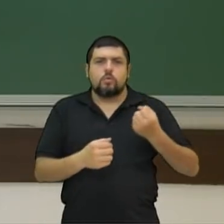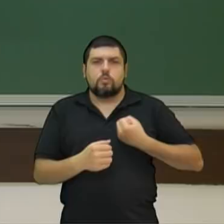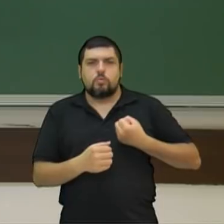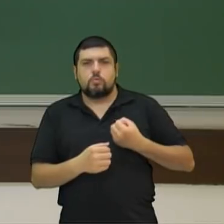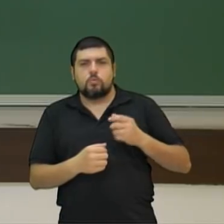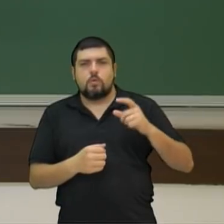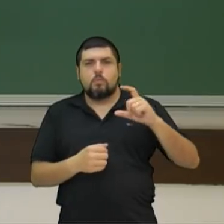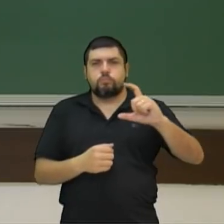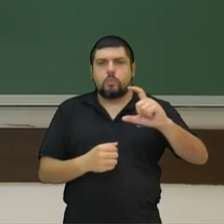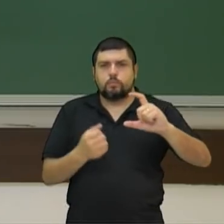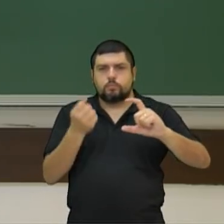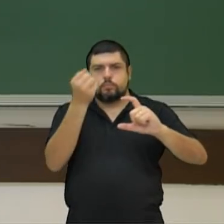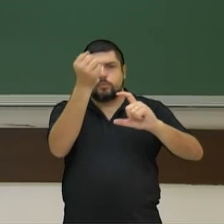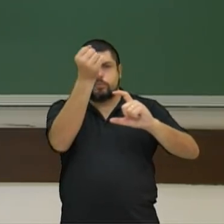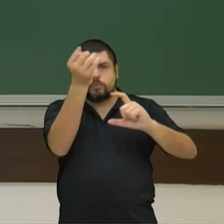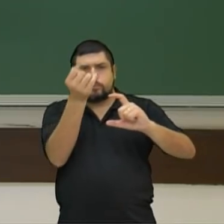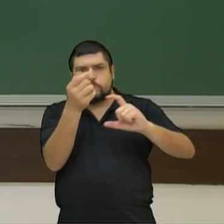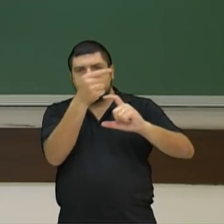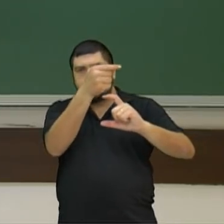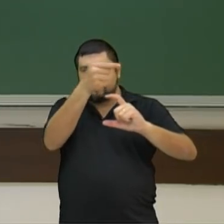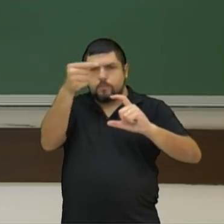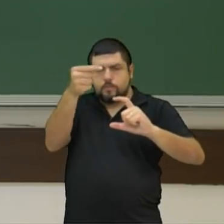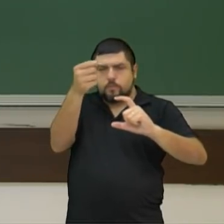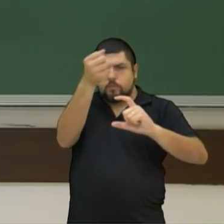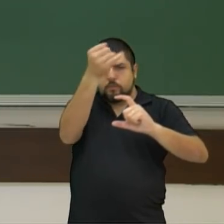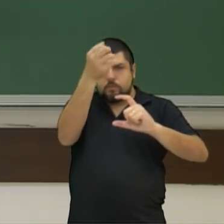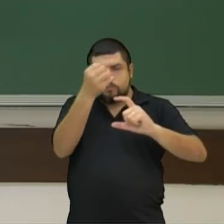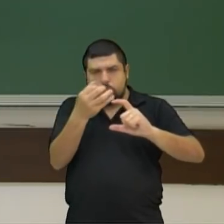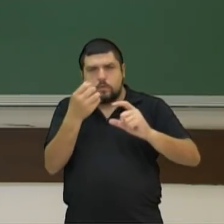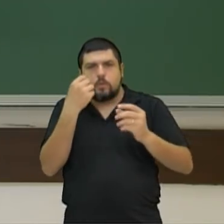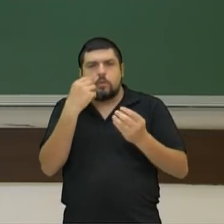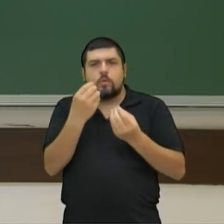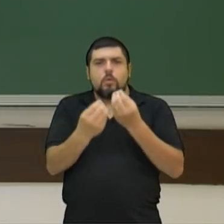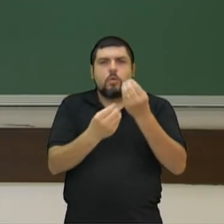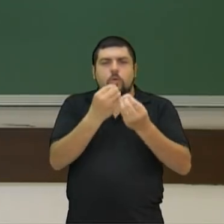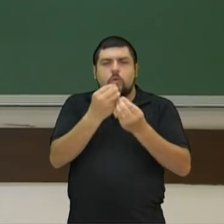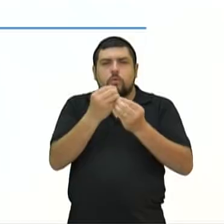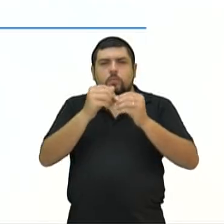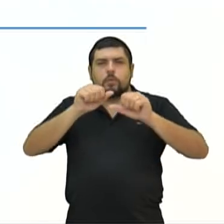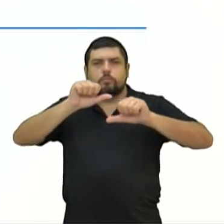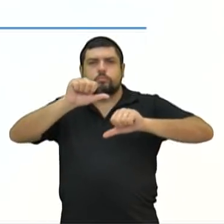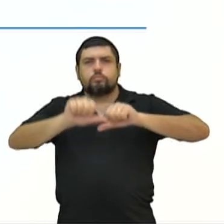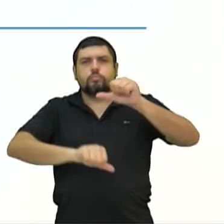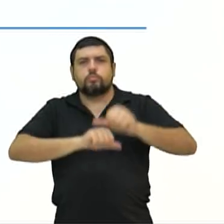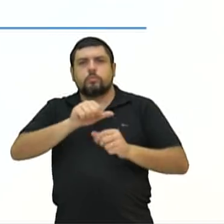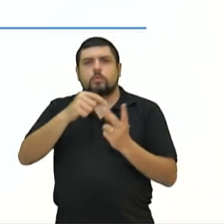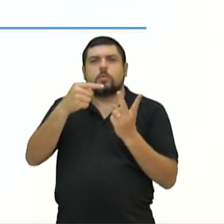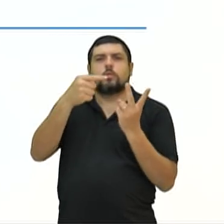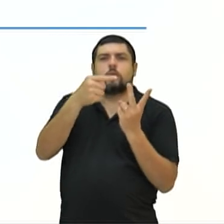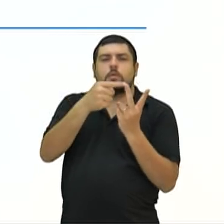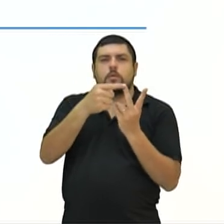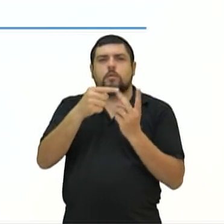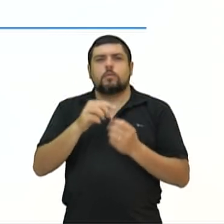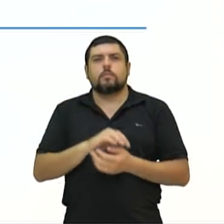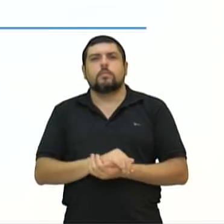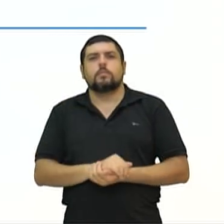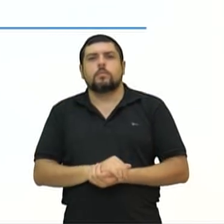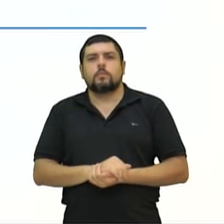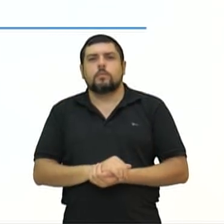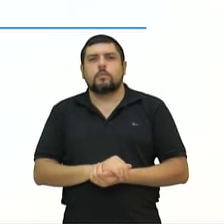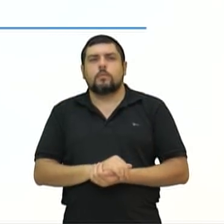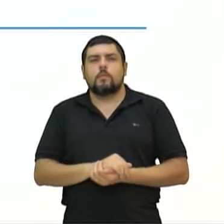enésima de a elevado a m é a elevado a m sobre n. Então, transforma isso em raiz. Como que fica? Raiz quadrada